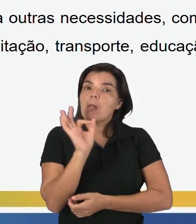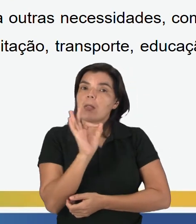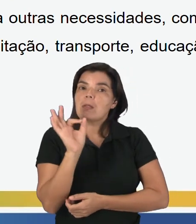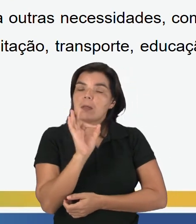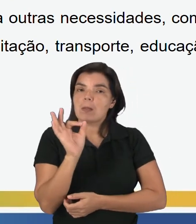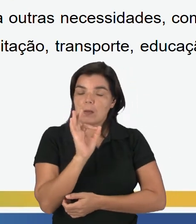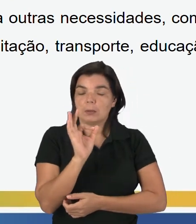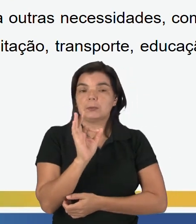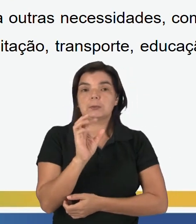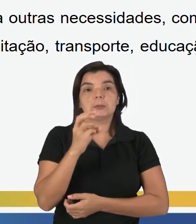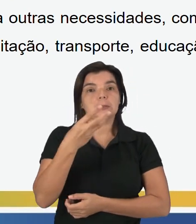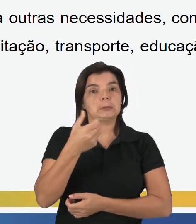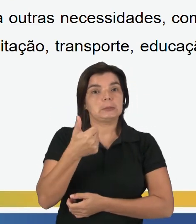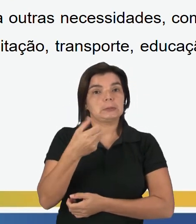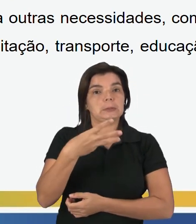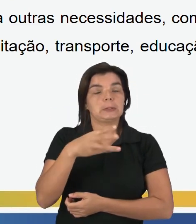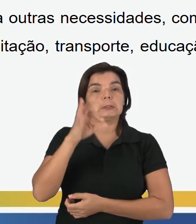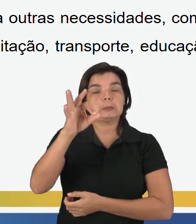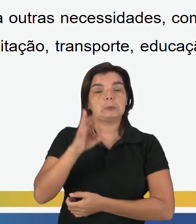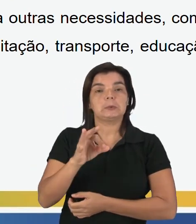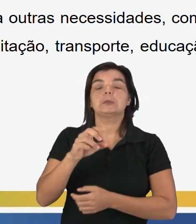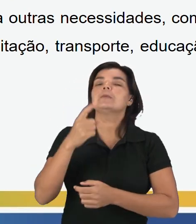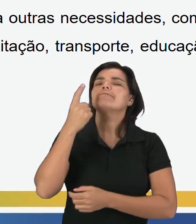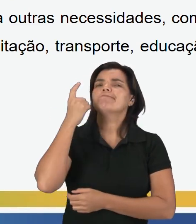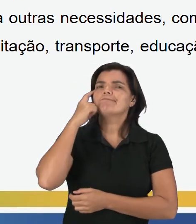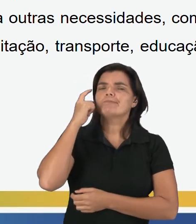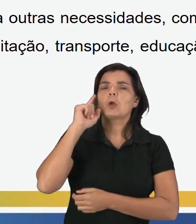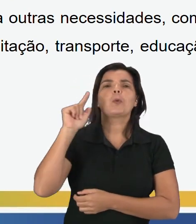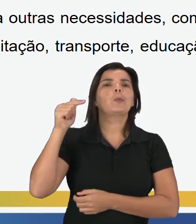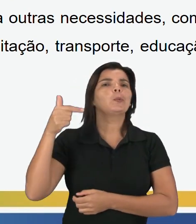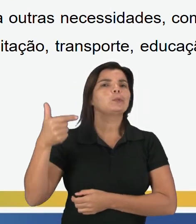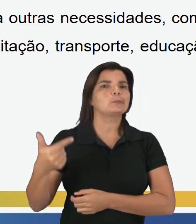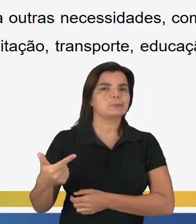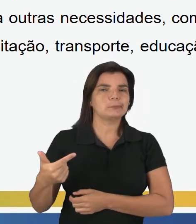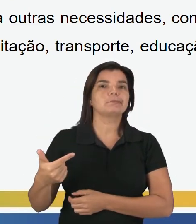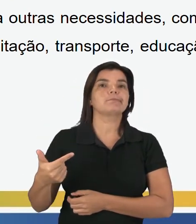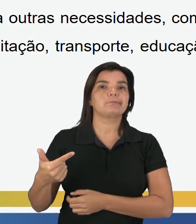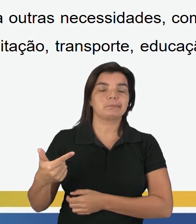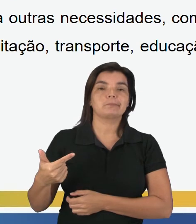esses 13%, imagina outros